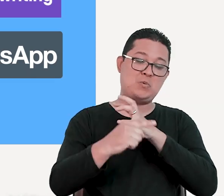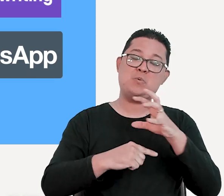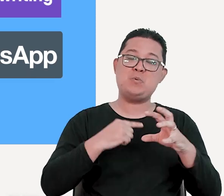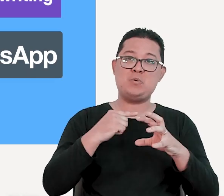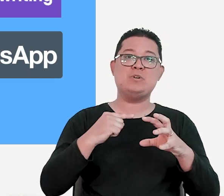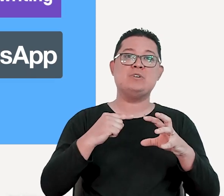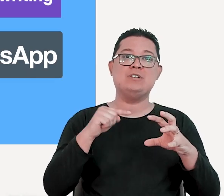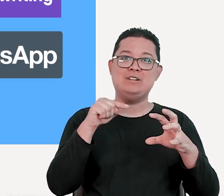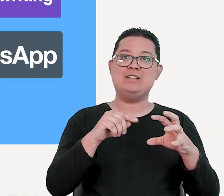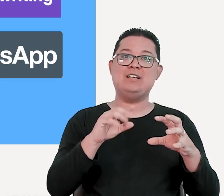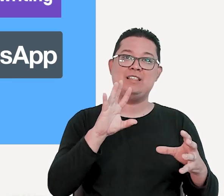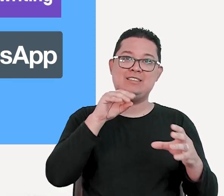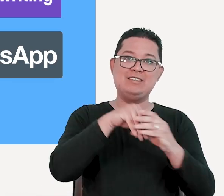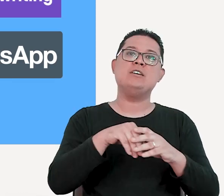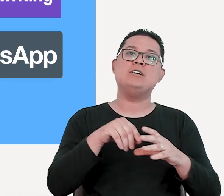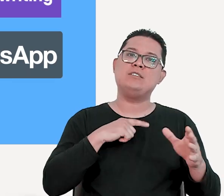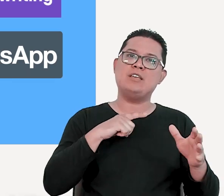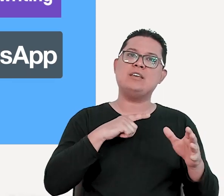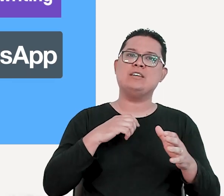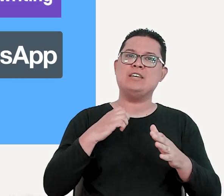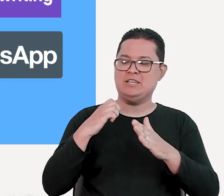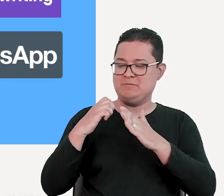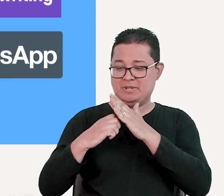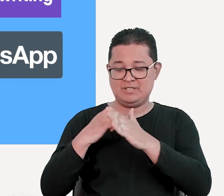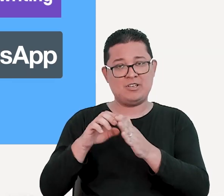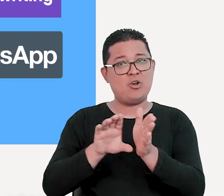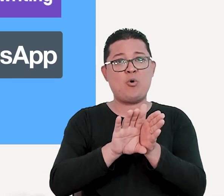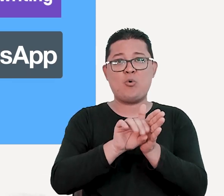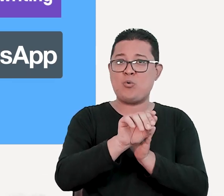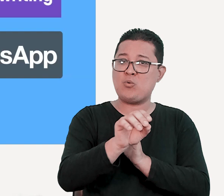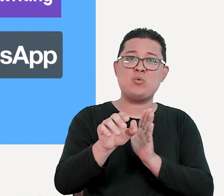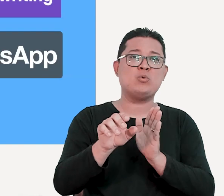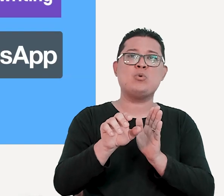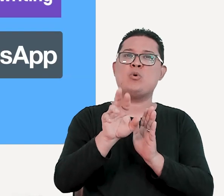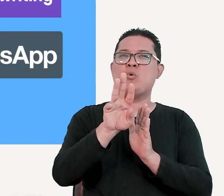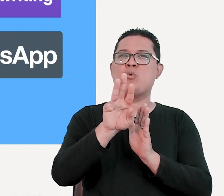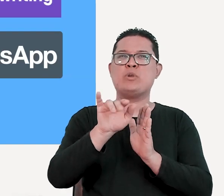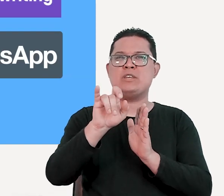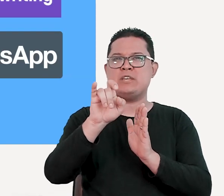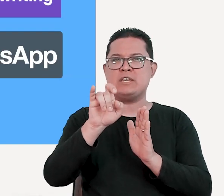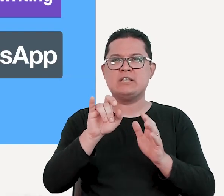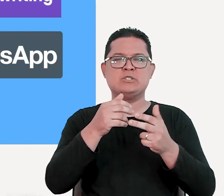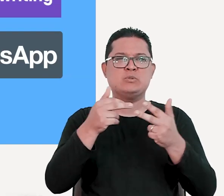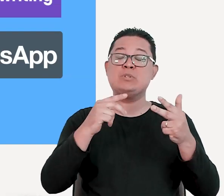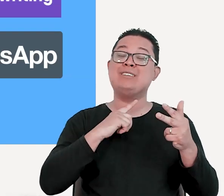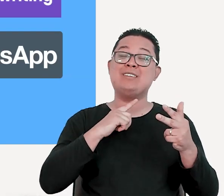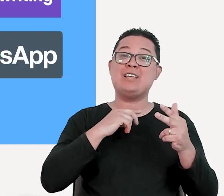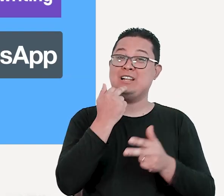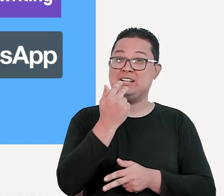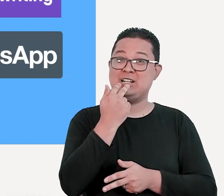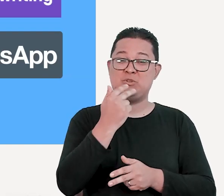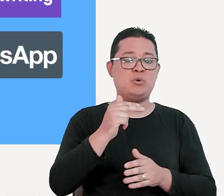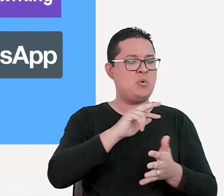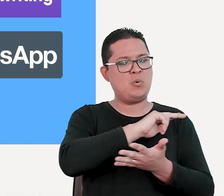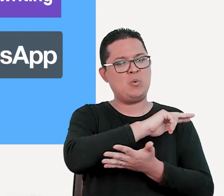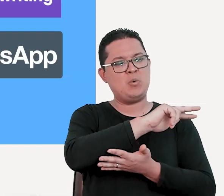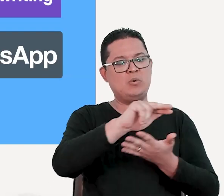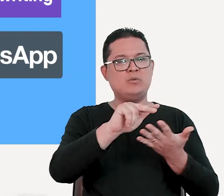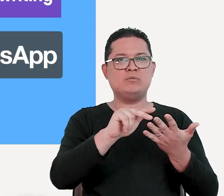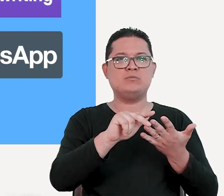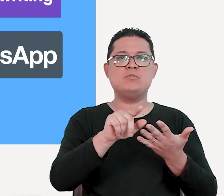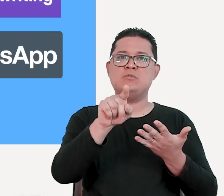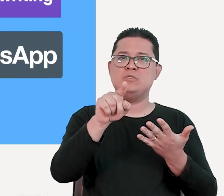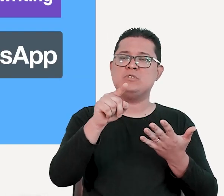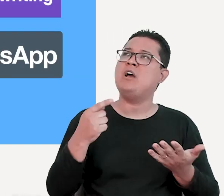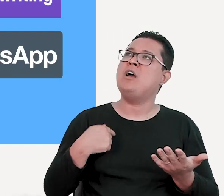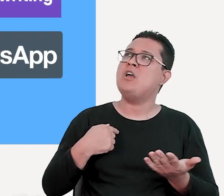Writers do Google, tem do Wix, gente, tem em tudo quanto é língua que você imaginar. Você fala assim, mas eu não falo inglês, Laura, mas eu falo